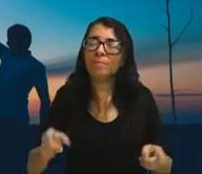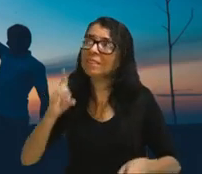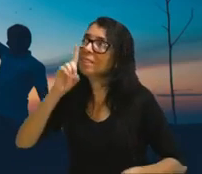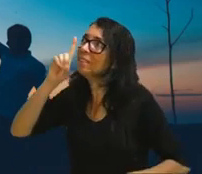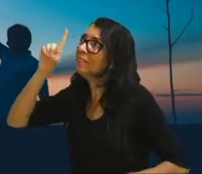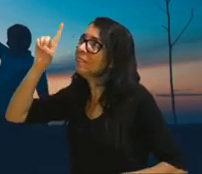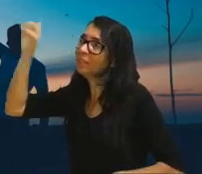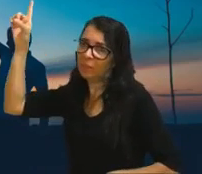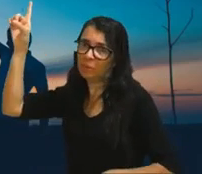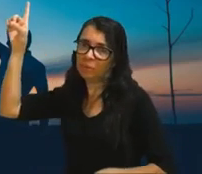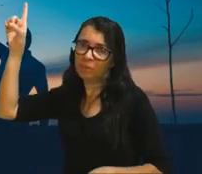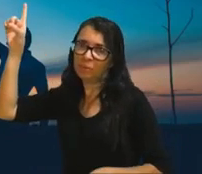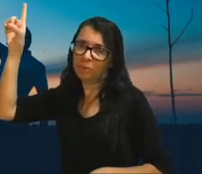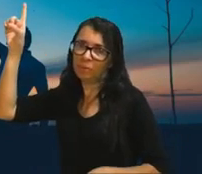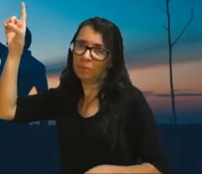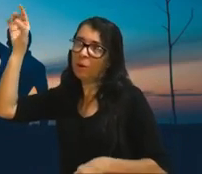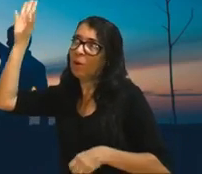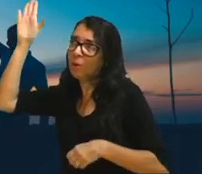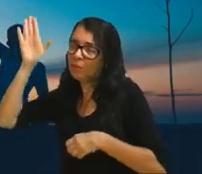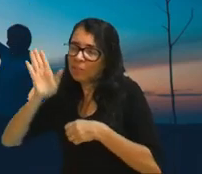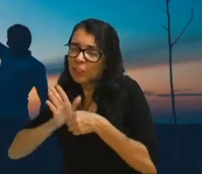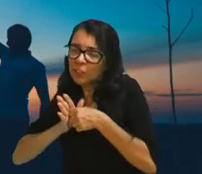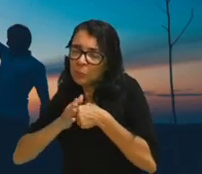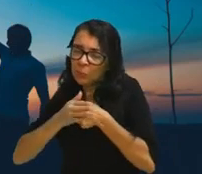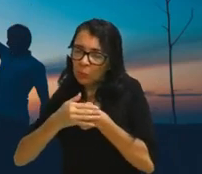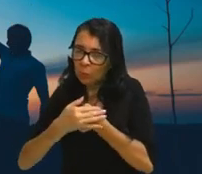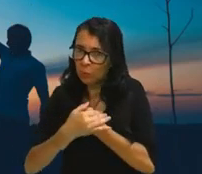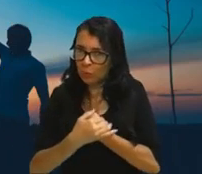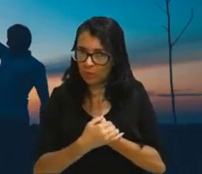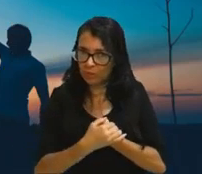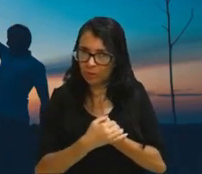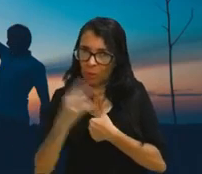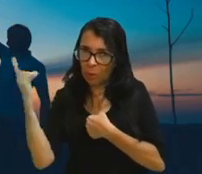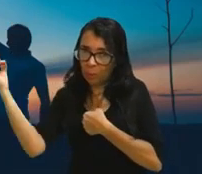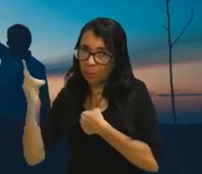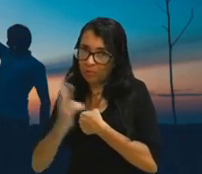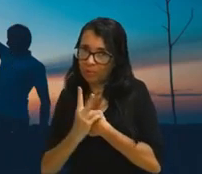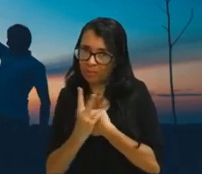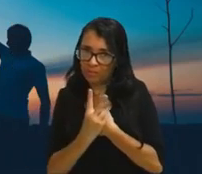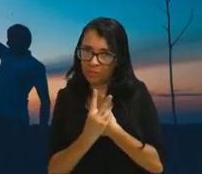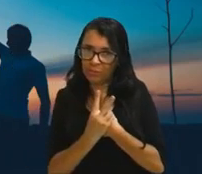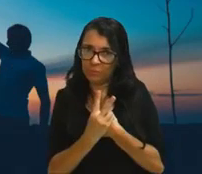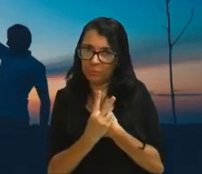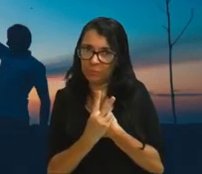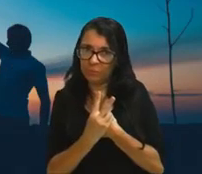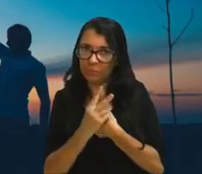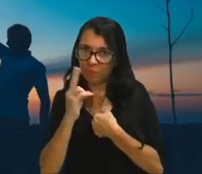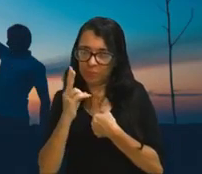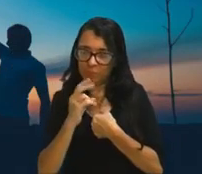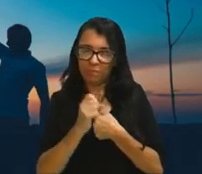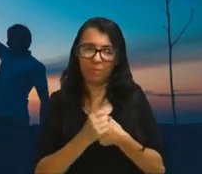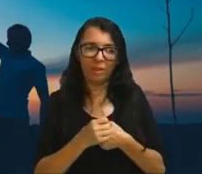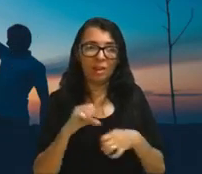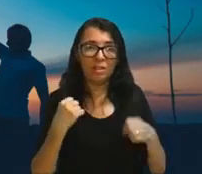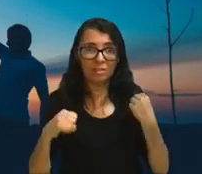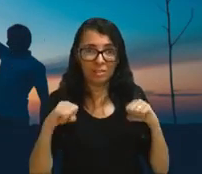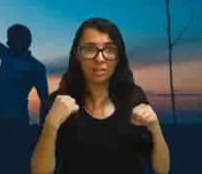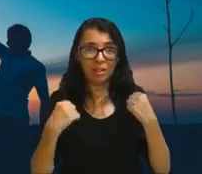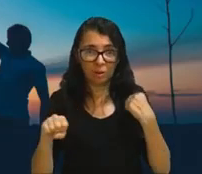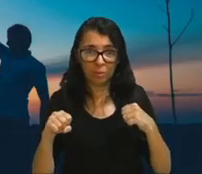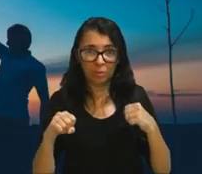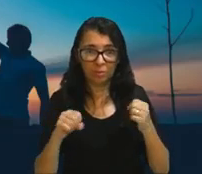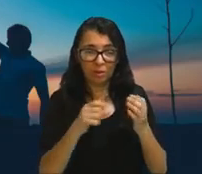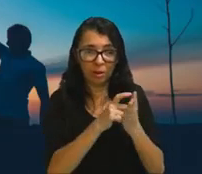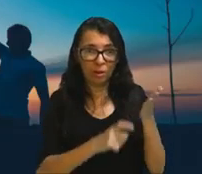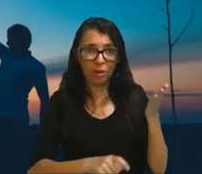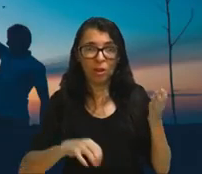Salmos 90, capítulo 90, versos 1 e 2. Senhor, Tu tens